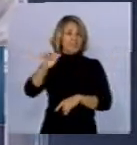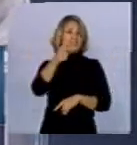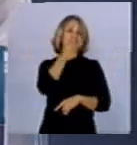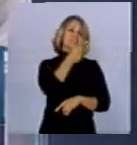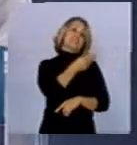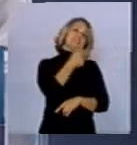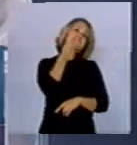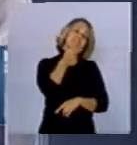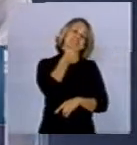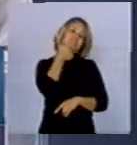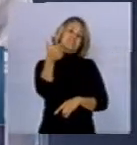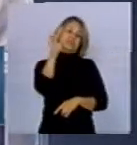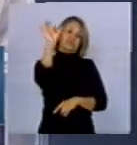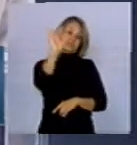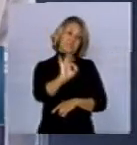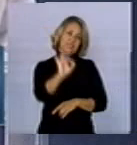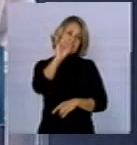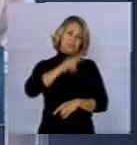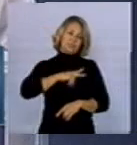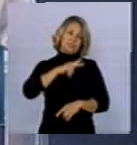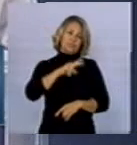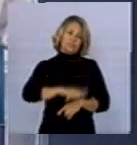Portugal 70%